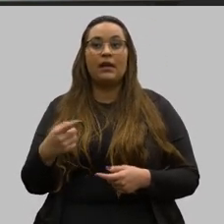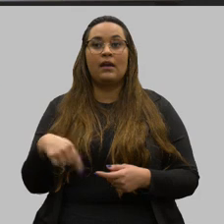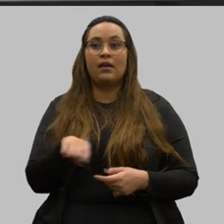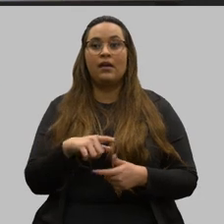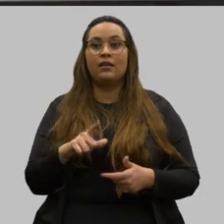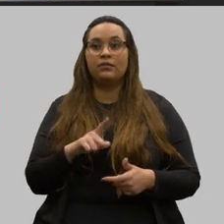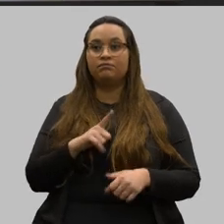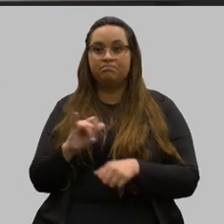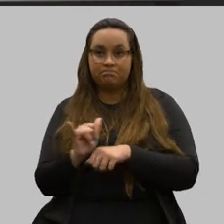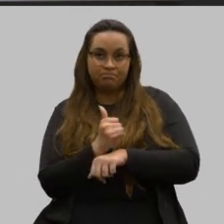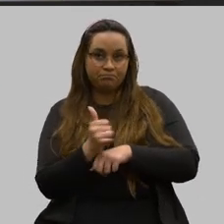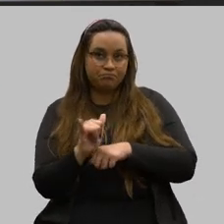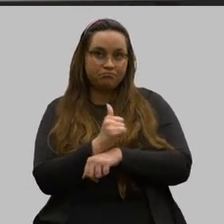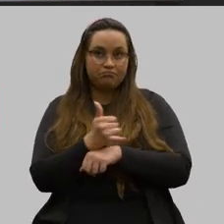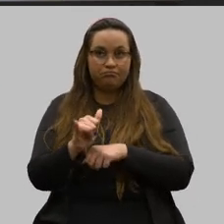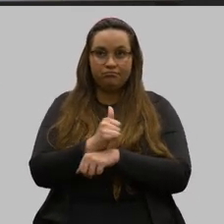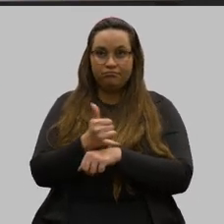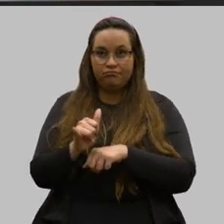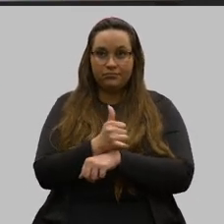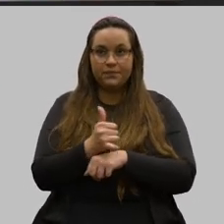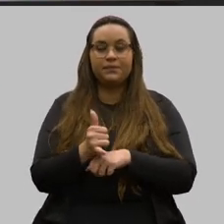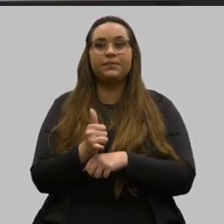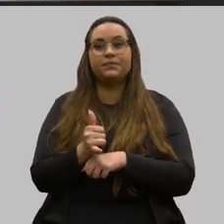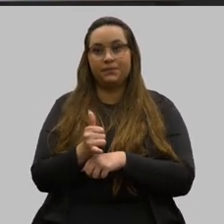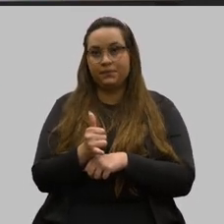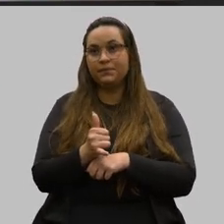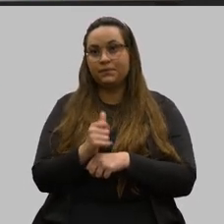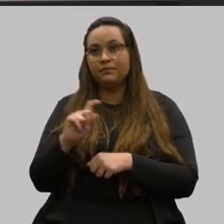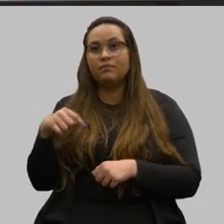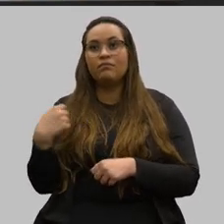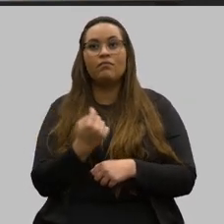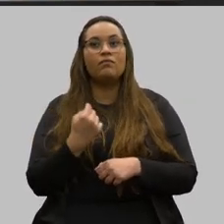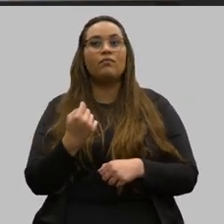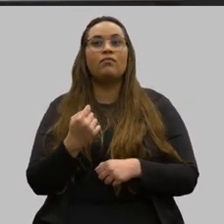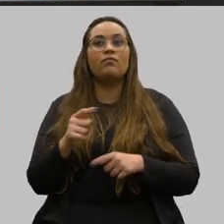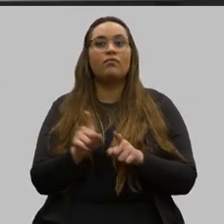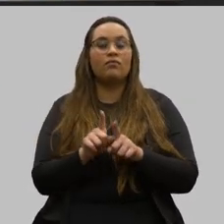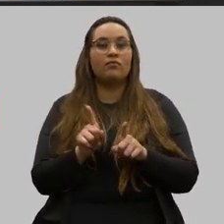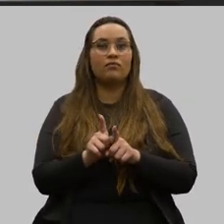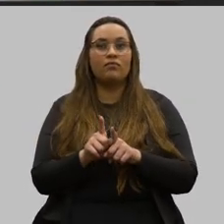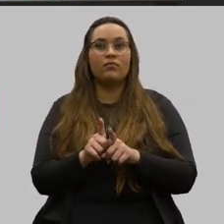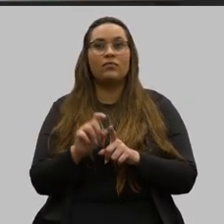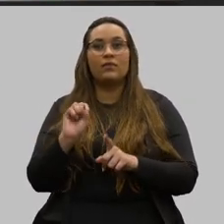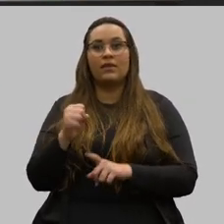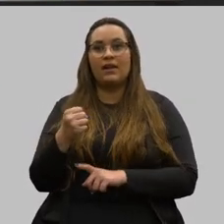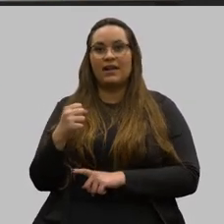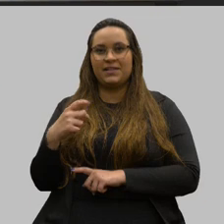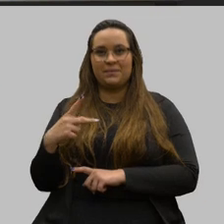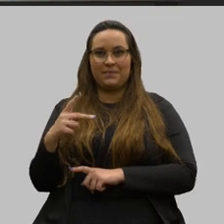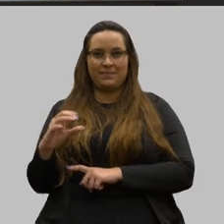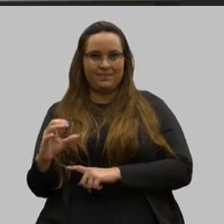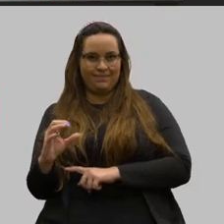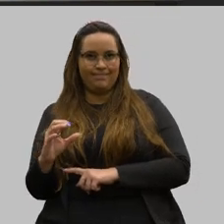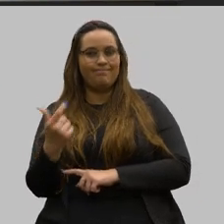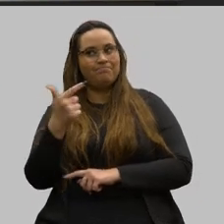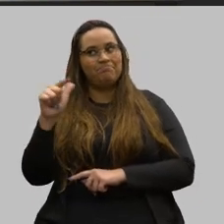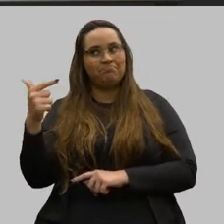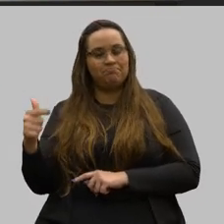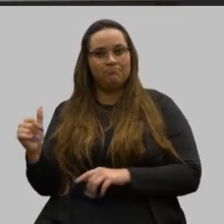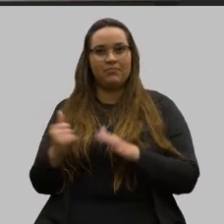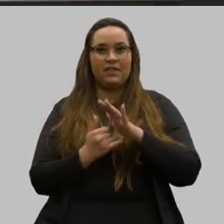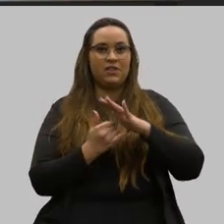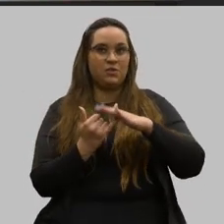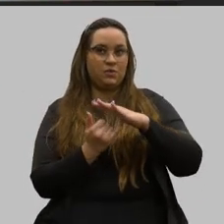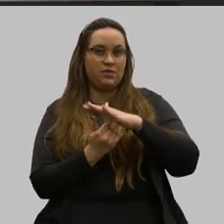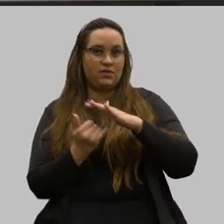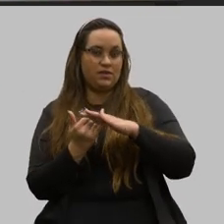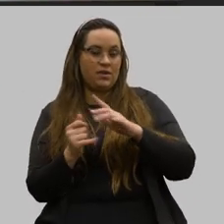estratégica e políticas públicas nos cgpp ou cgsp da PM ou curso ou CSP para outras instituições e o curso de especialização